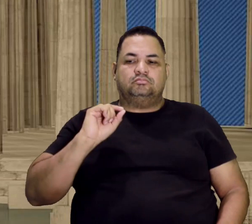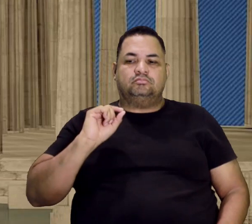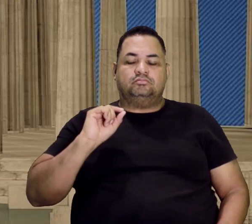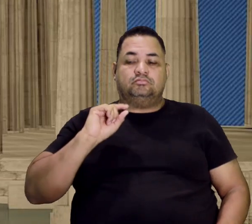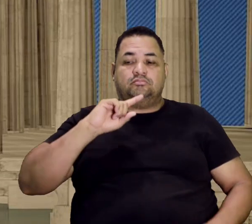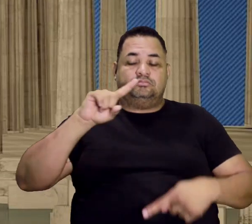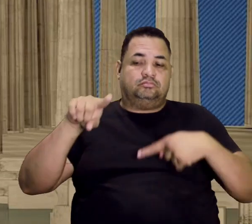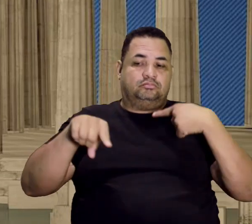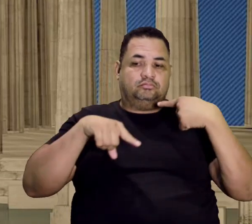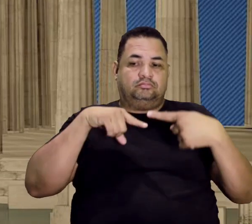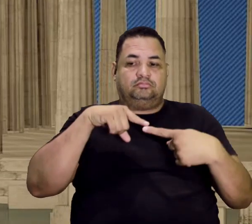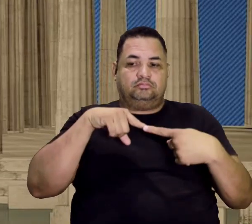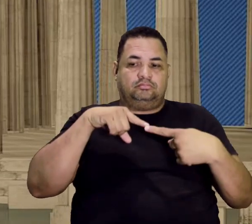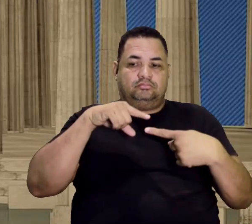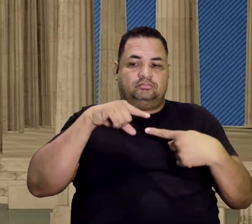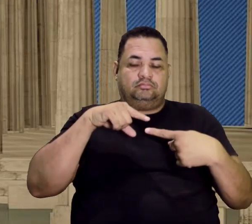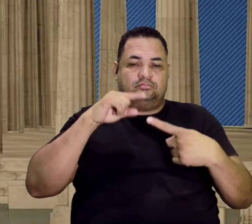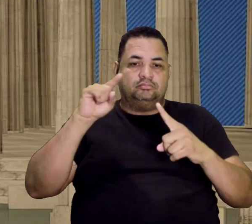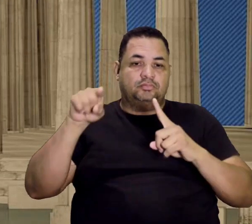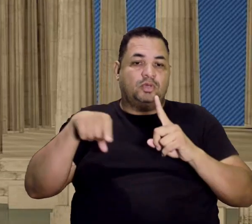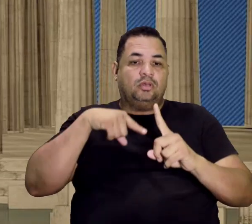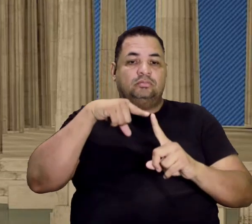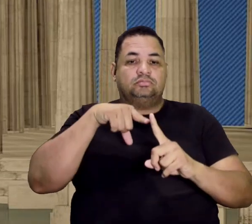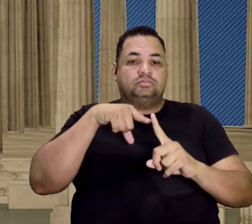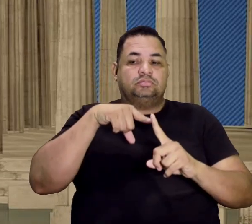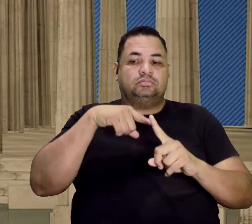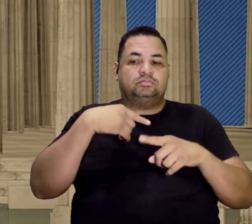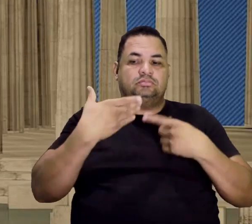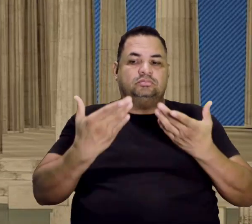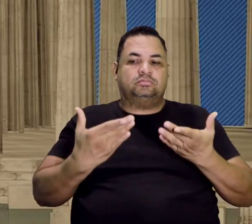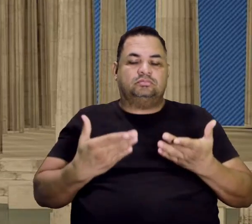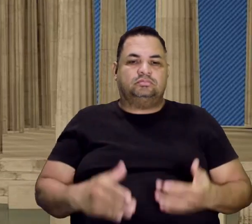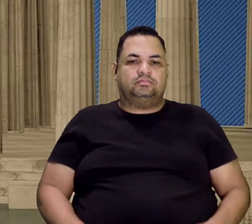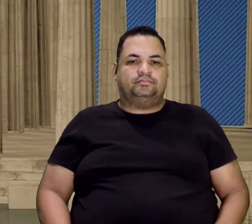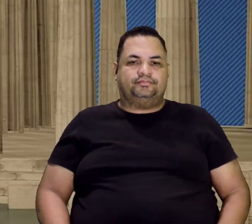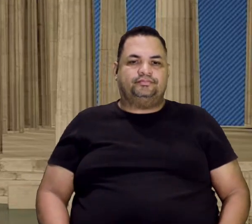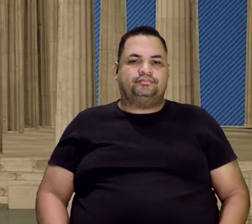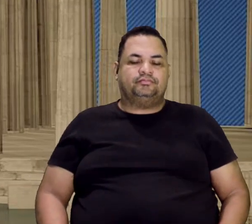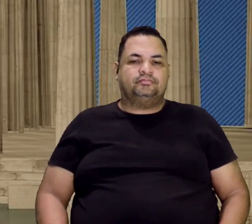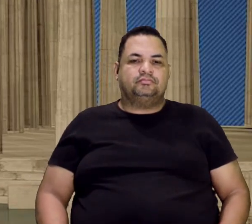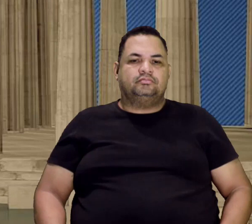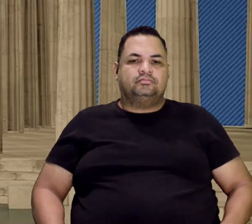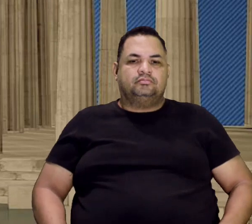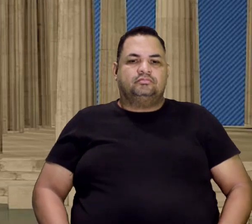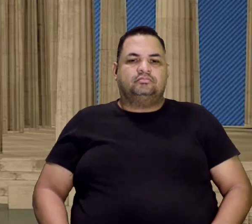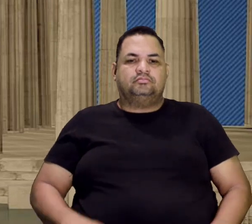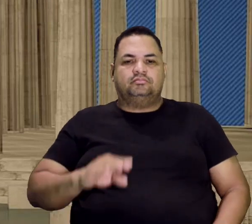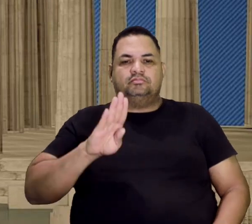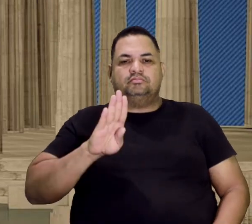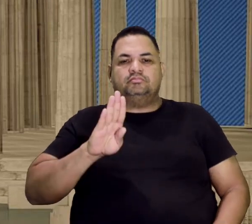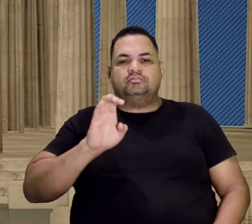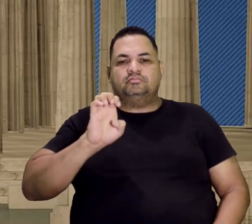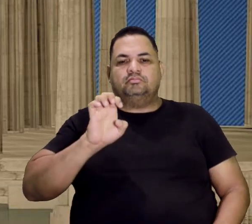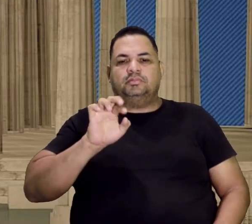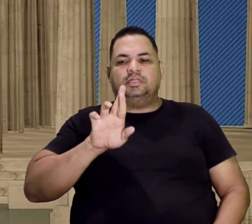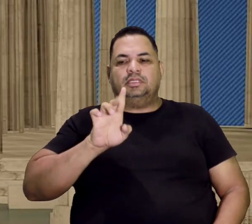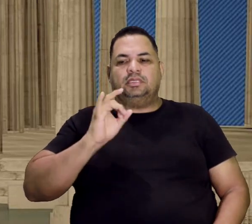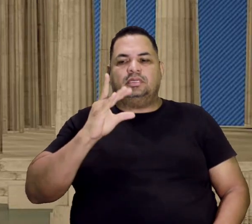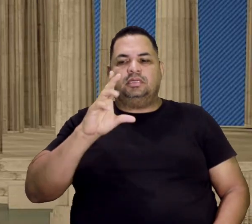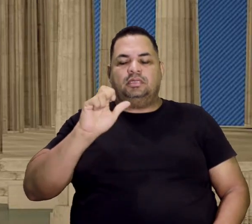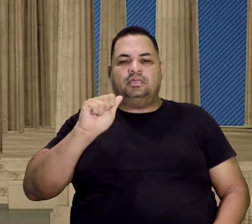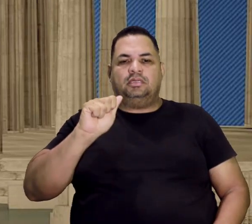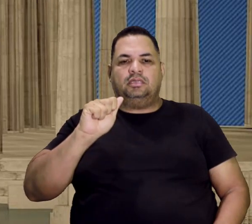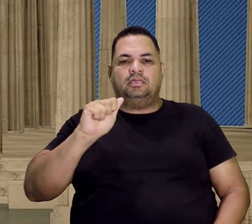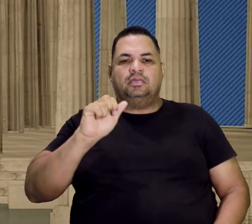visam com isso? Essa tá fácil, tá? E aí, o Beracard, você já conhece?